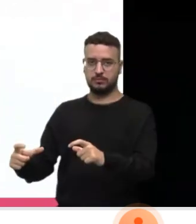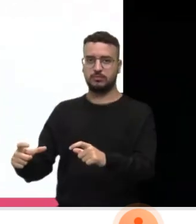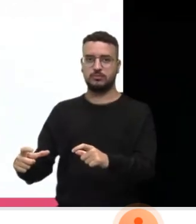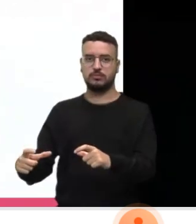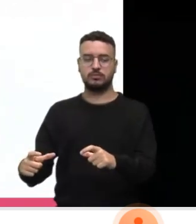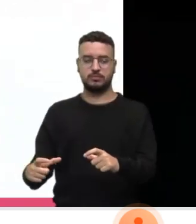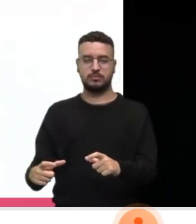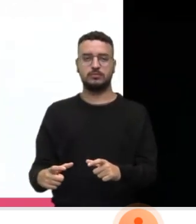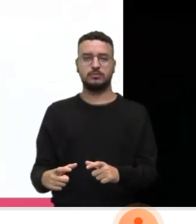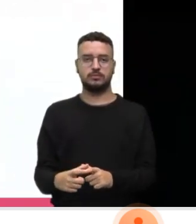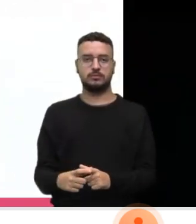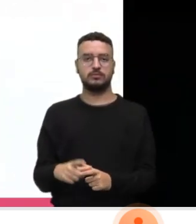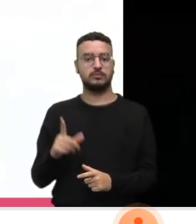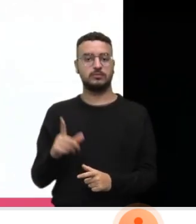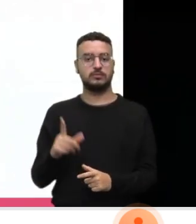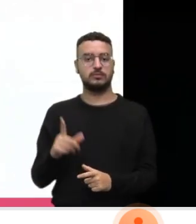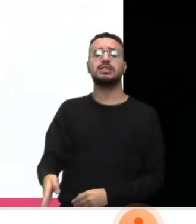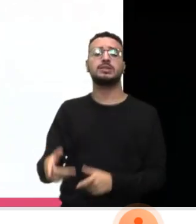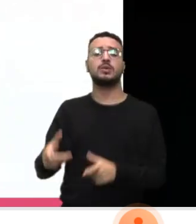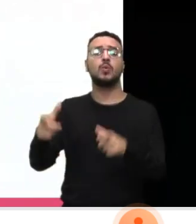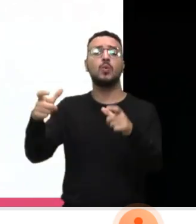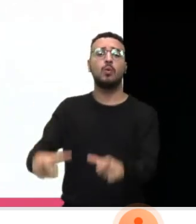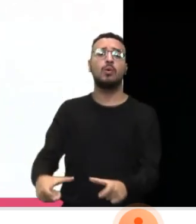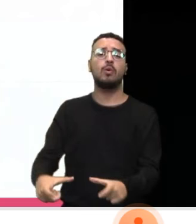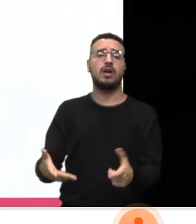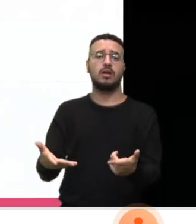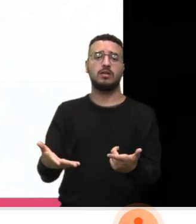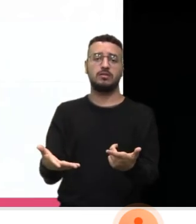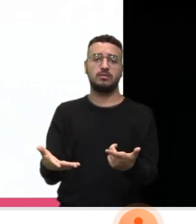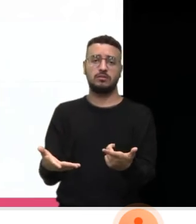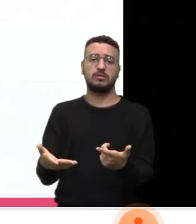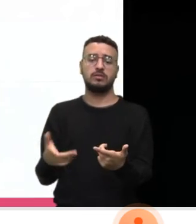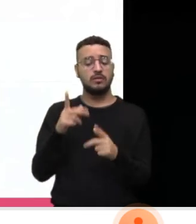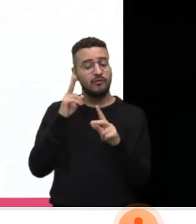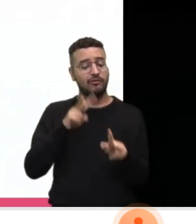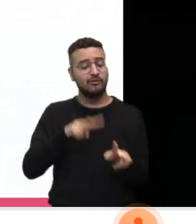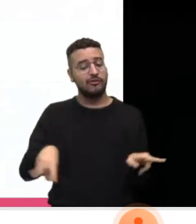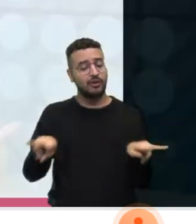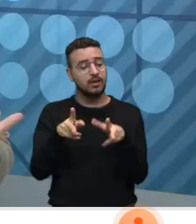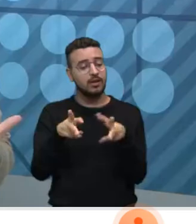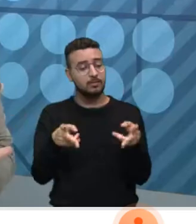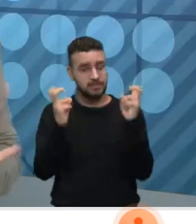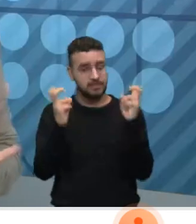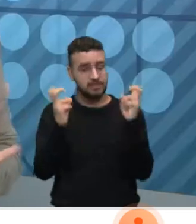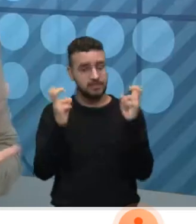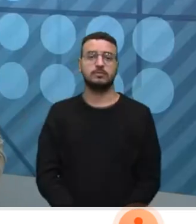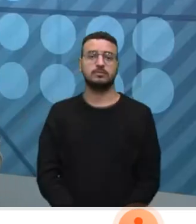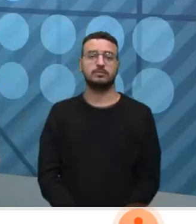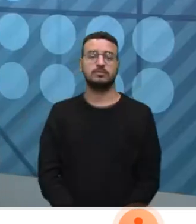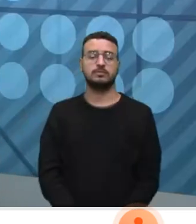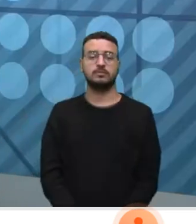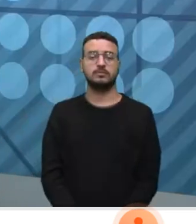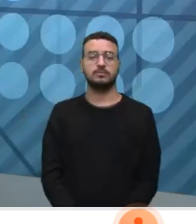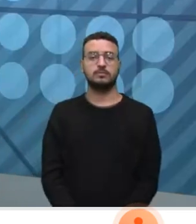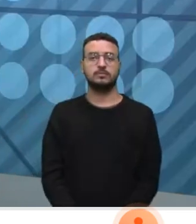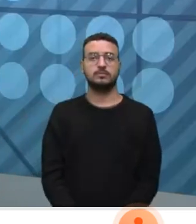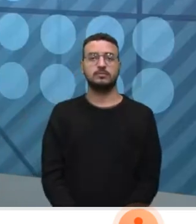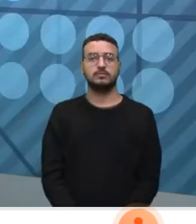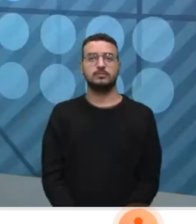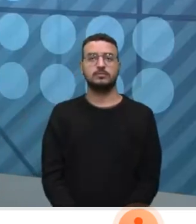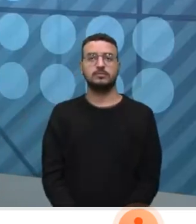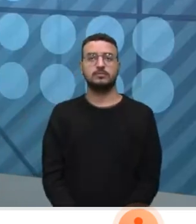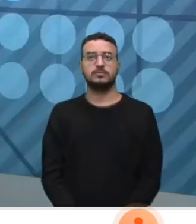que traz a direção, né, que visualmente a gente consegue perceber. Ir, então essa configuração de